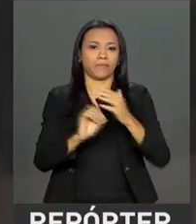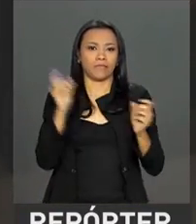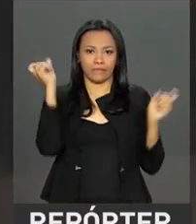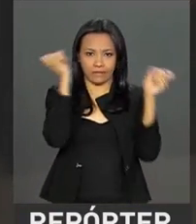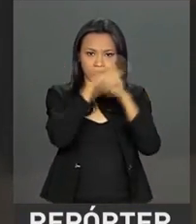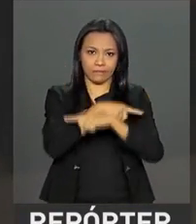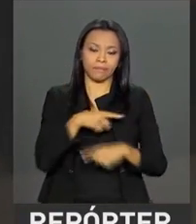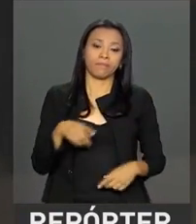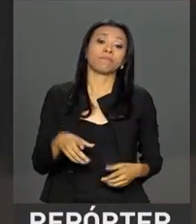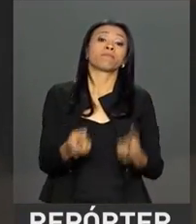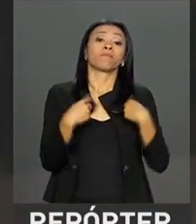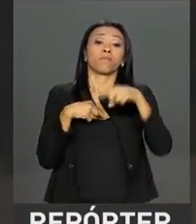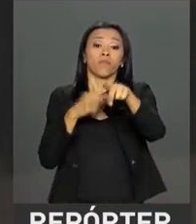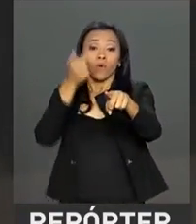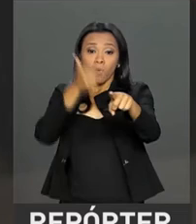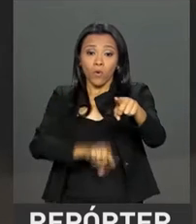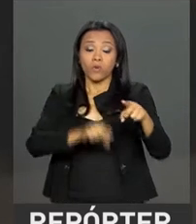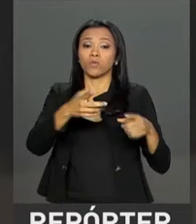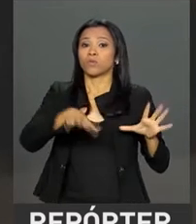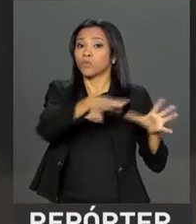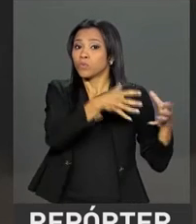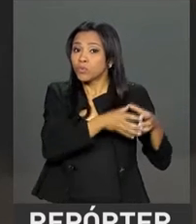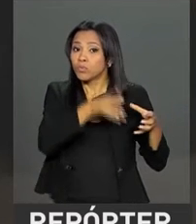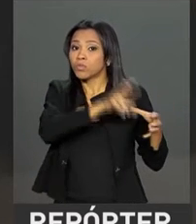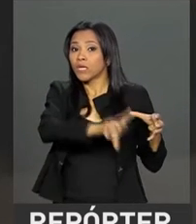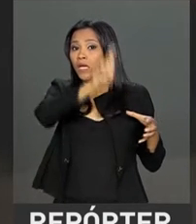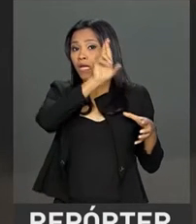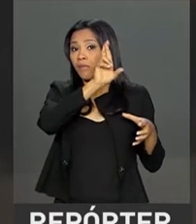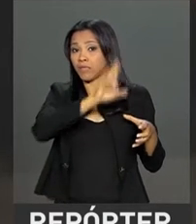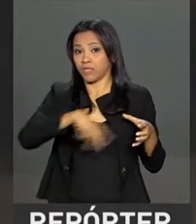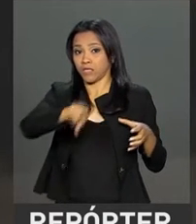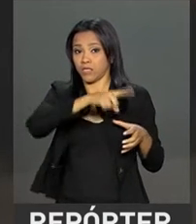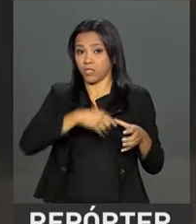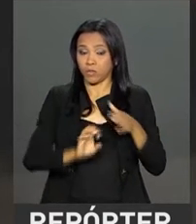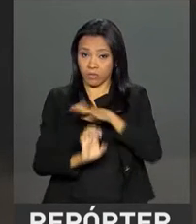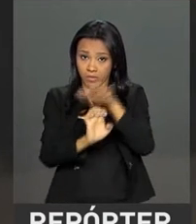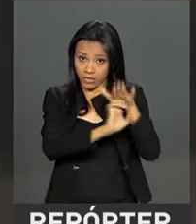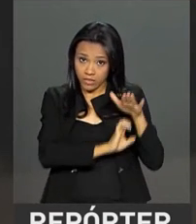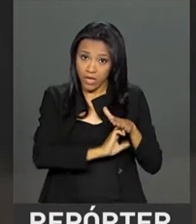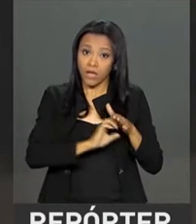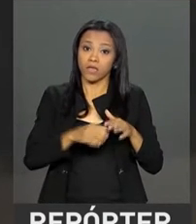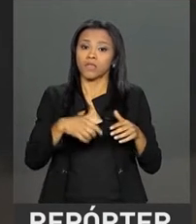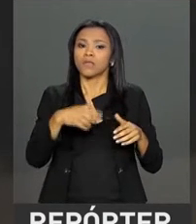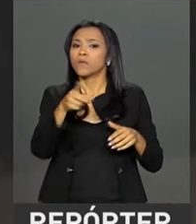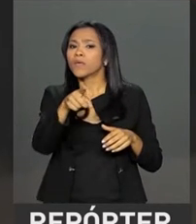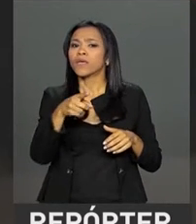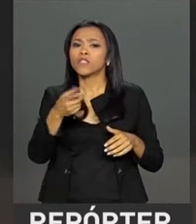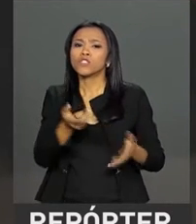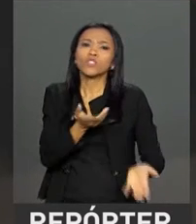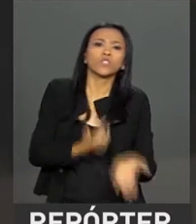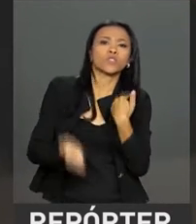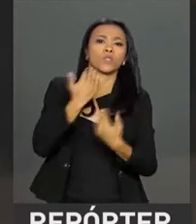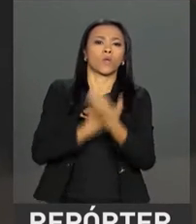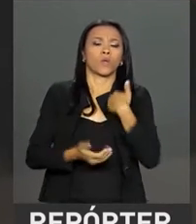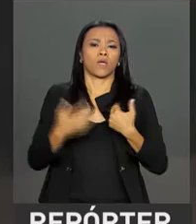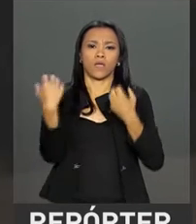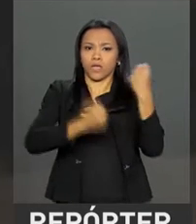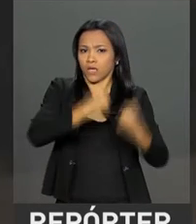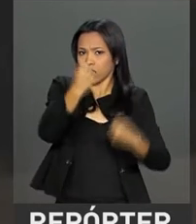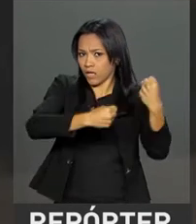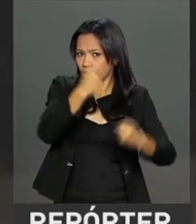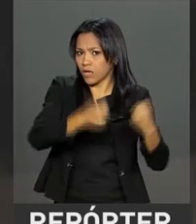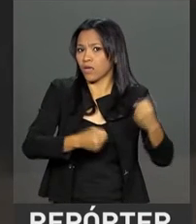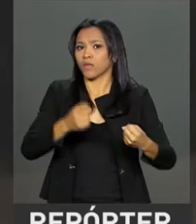de empresários e dos trabalhadores sugerem ainda a criação de um programa para a renovação da frota de veículos e de máquinas